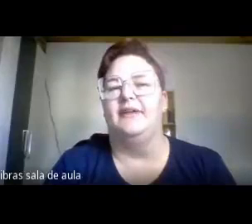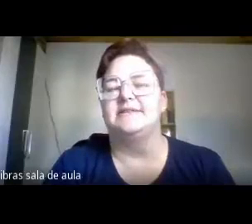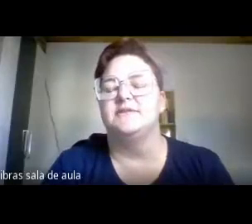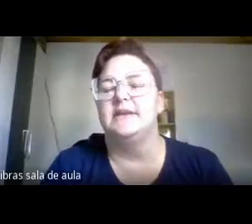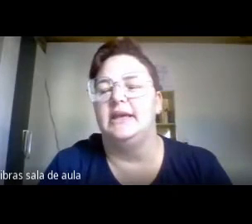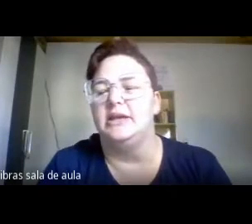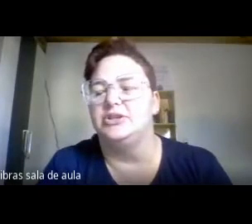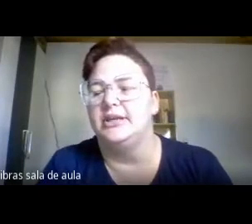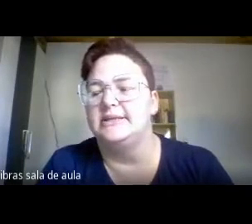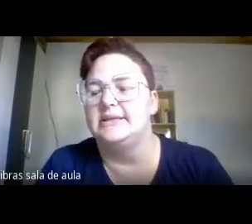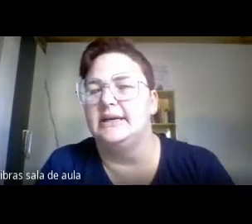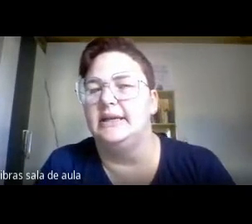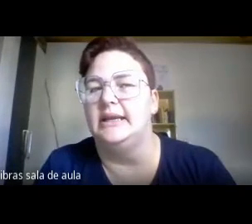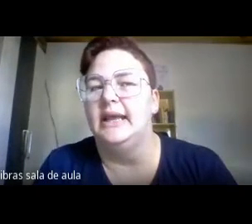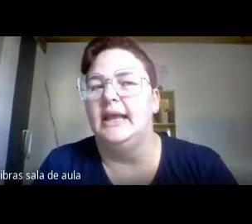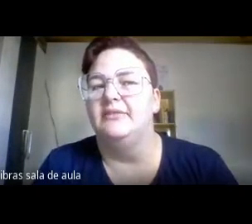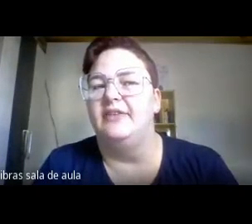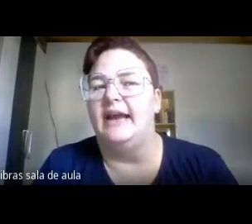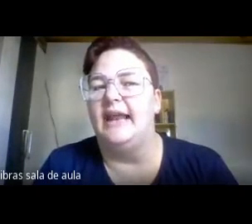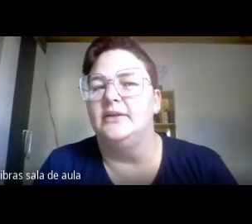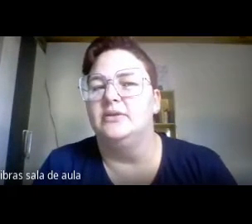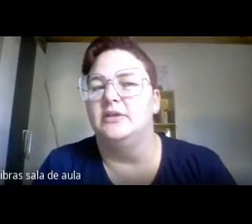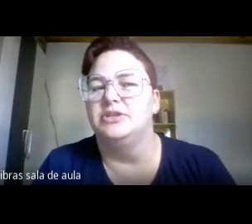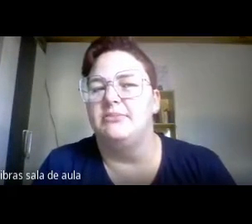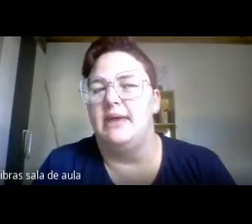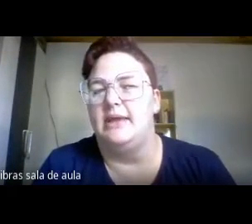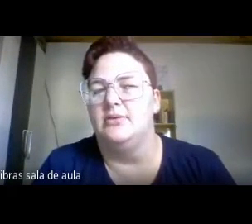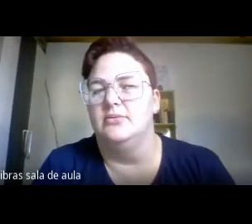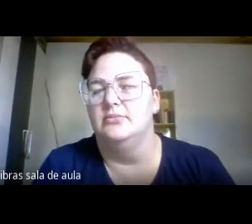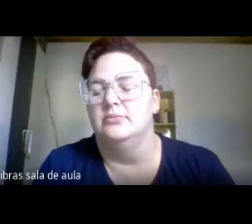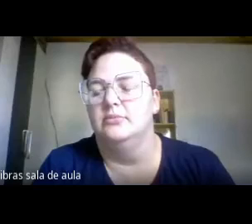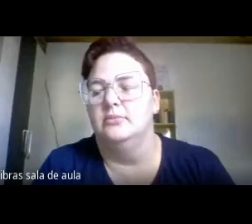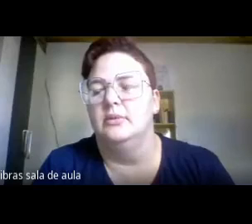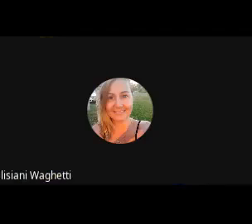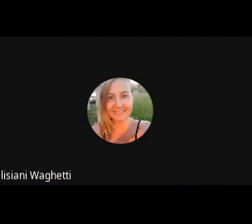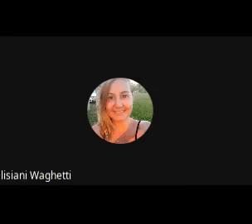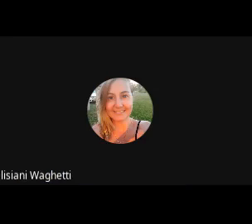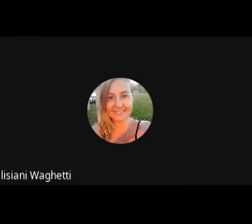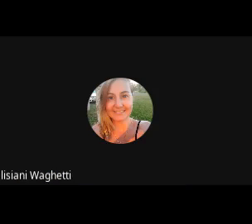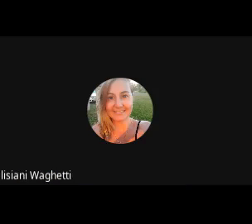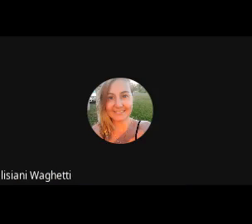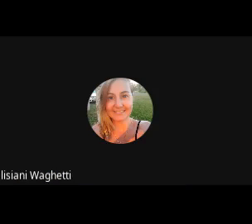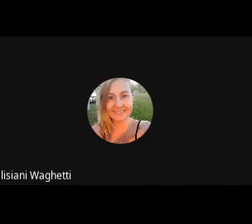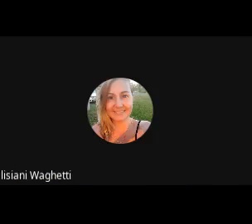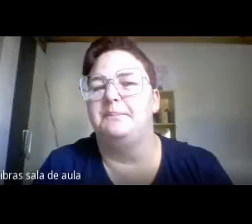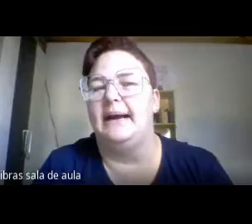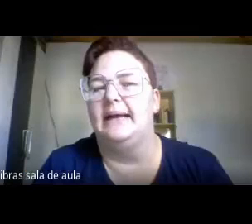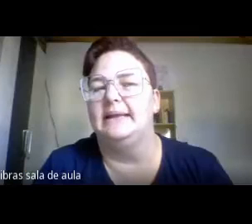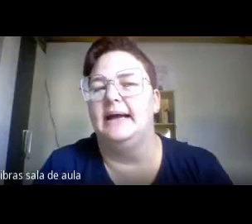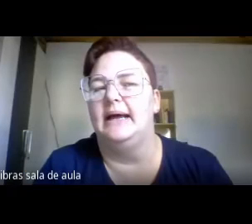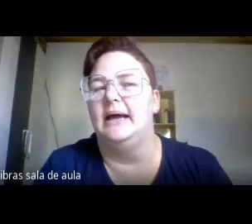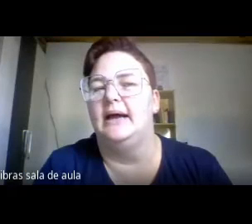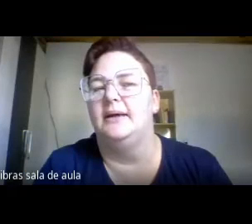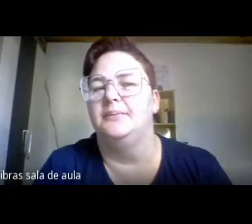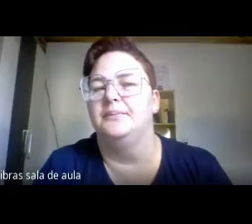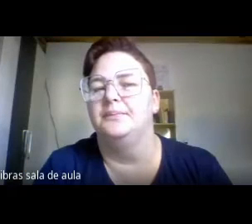Tá. Faz o seguinte, Elisiane. Vai lá no teu Gmail, Uhum. aceita